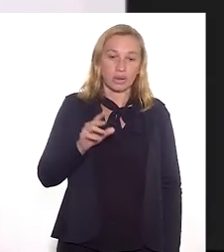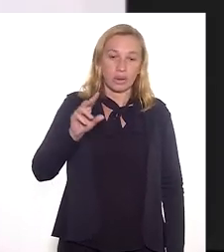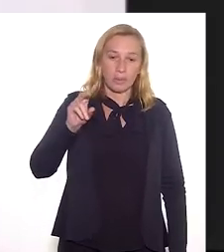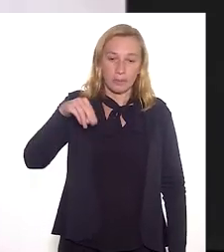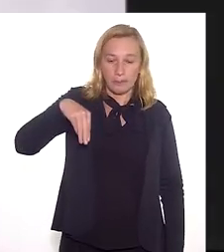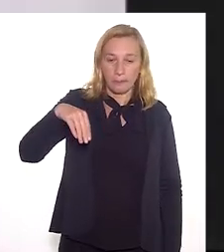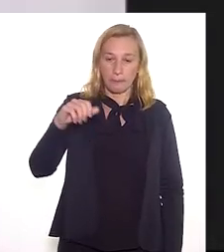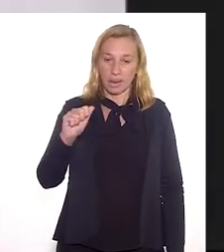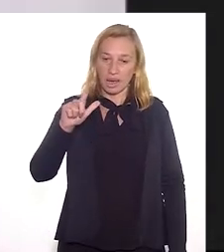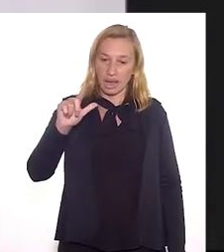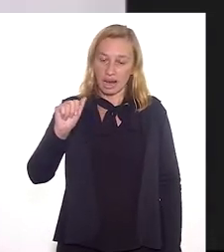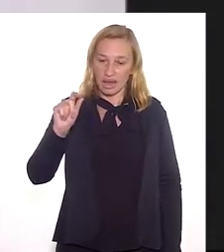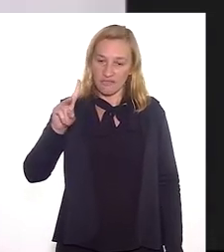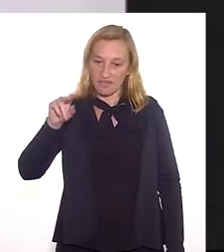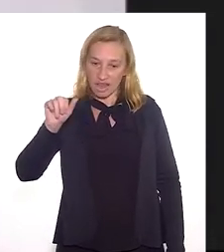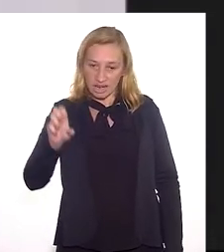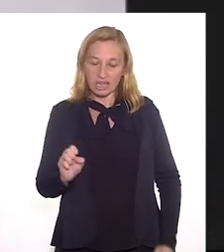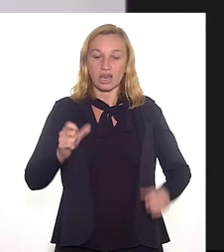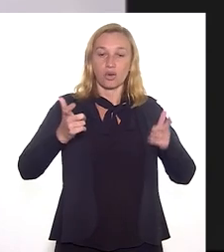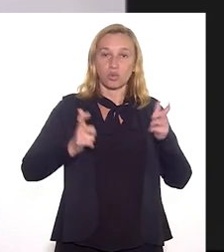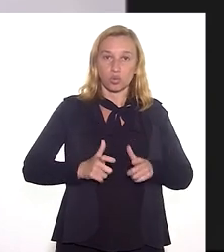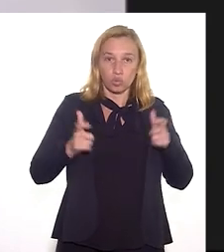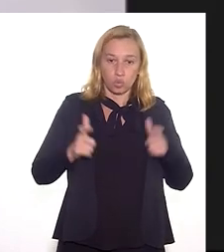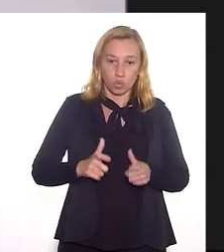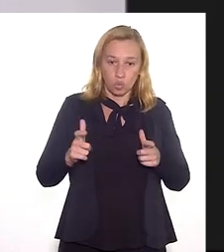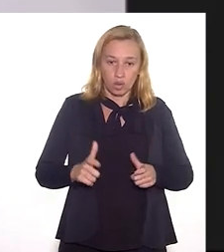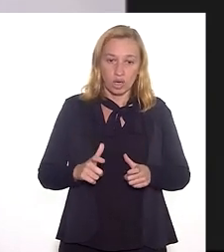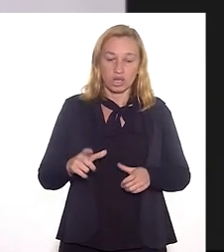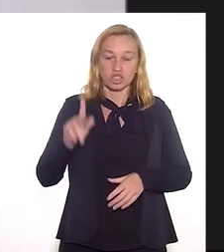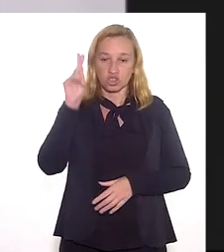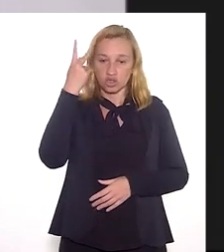Maravalle. Afinal de contas, o Porto é uma região que